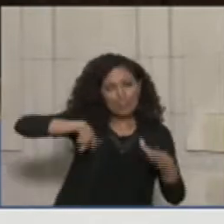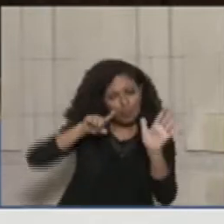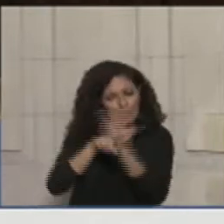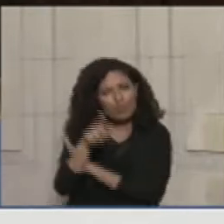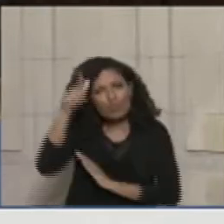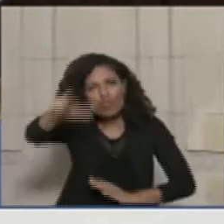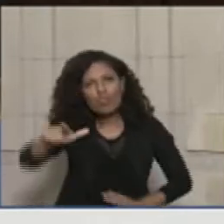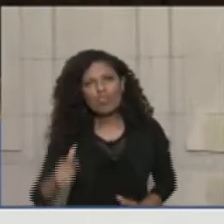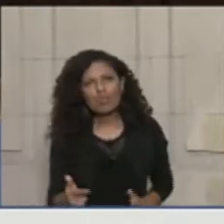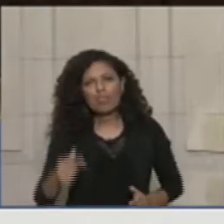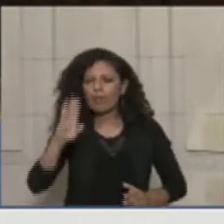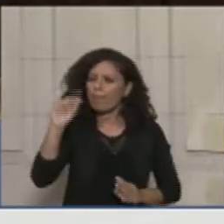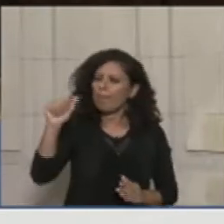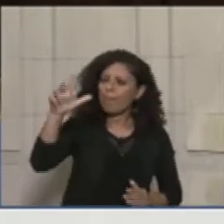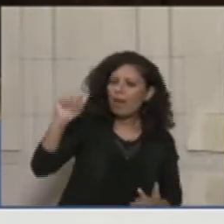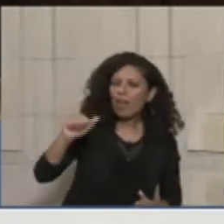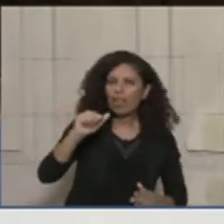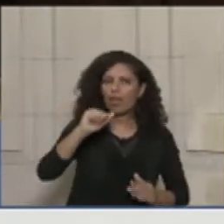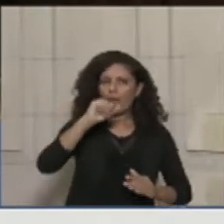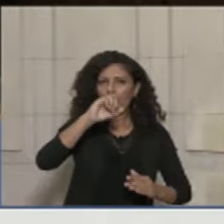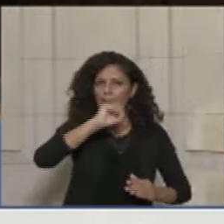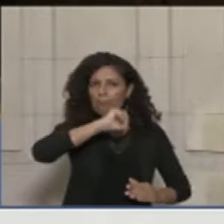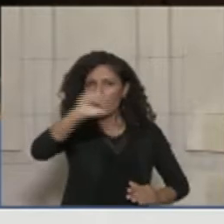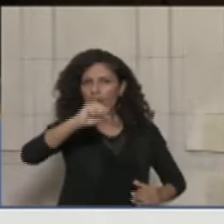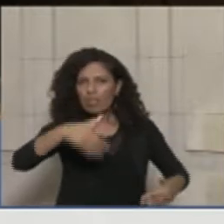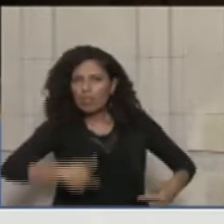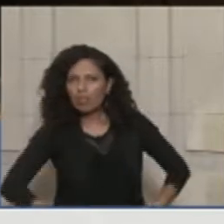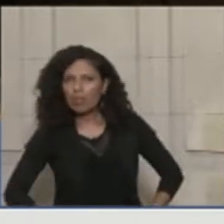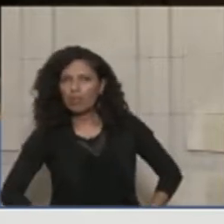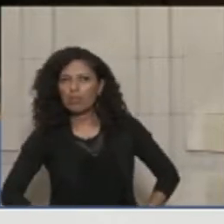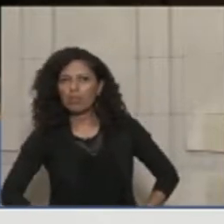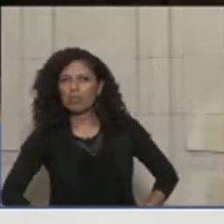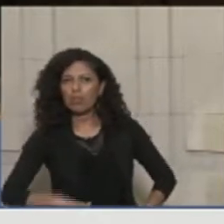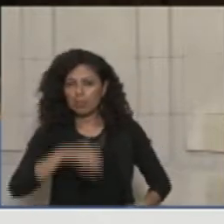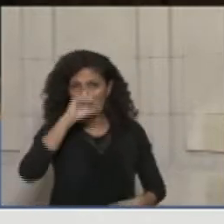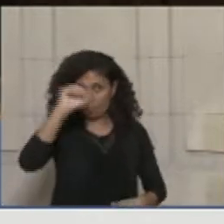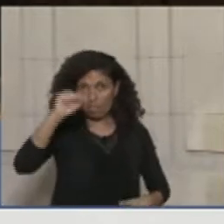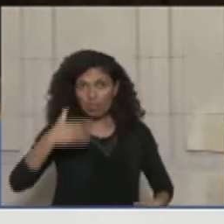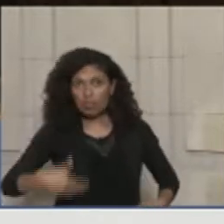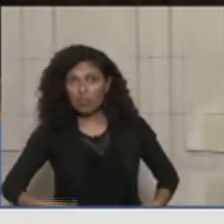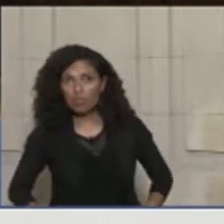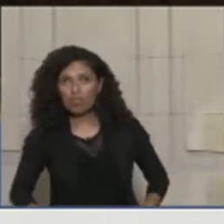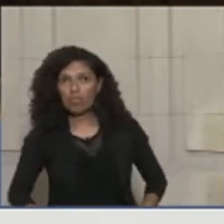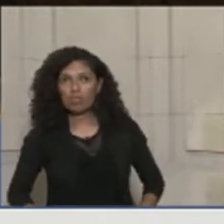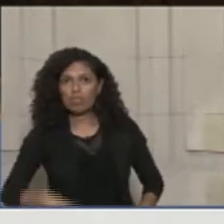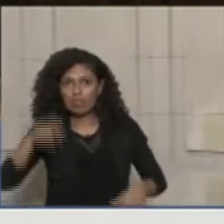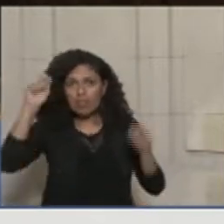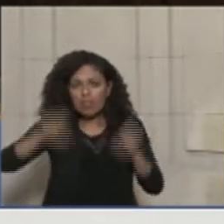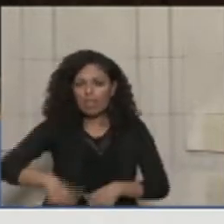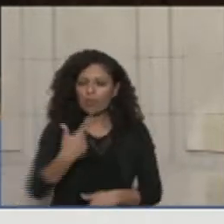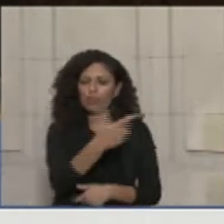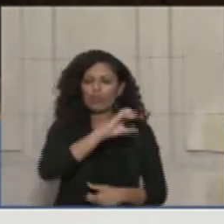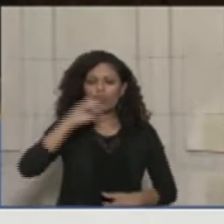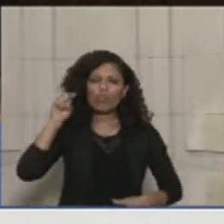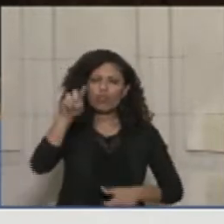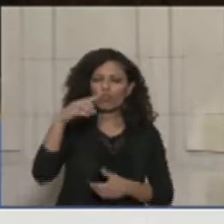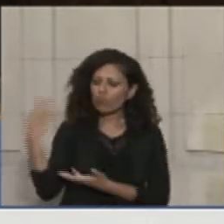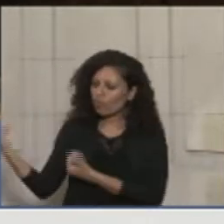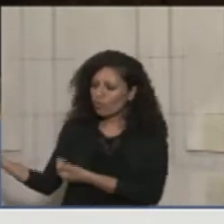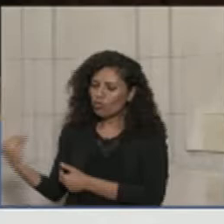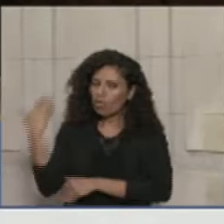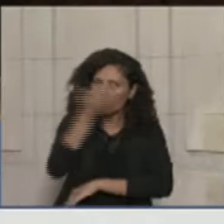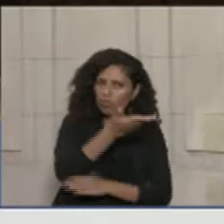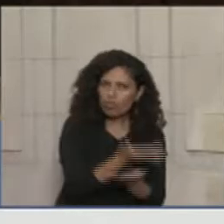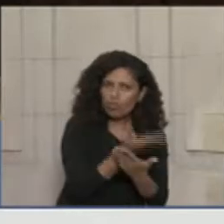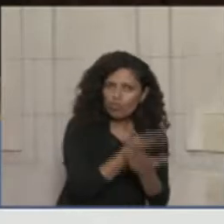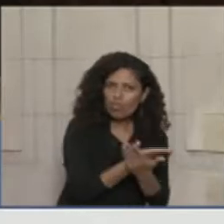segue atual. Bala mata fome? Mata a fome, coloca esses 20 mil jovens em sala de aula, porque